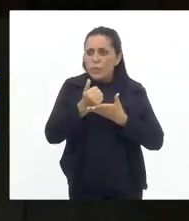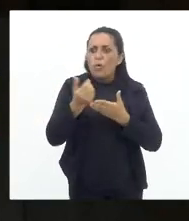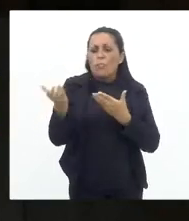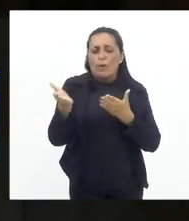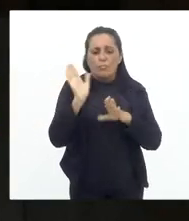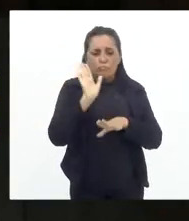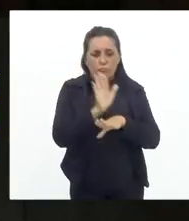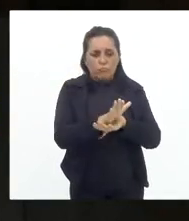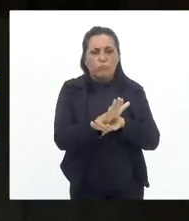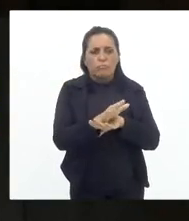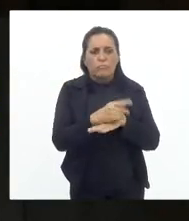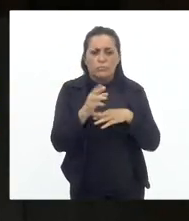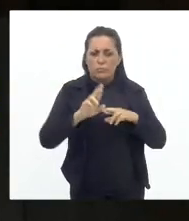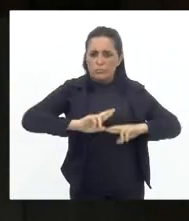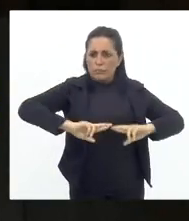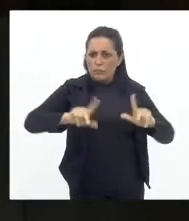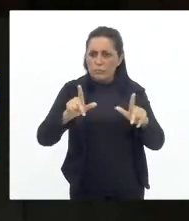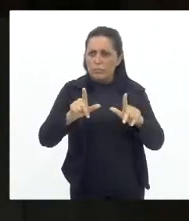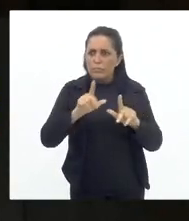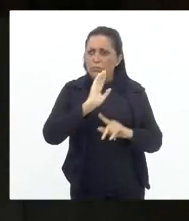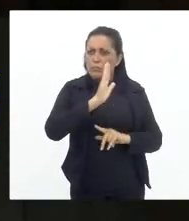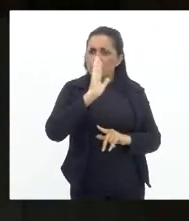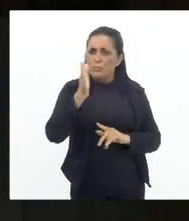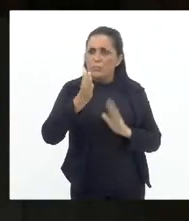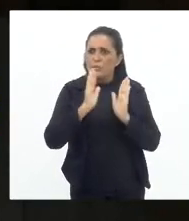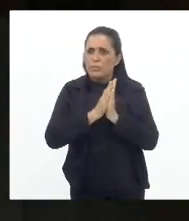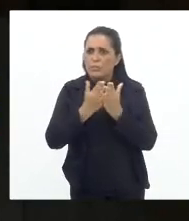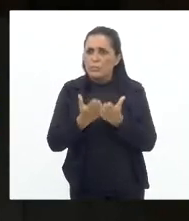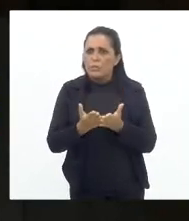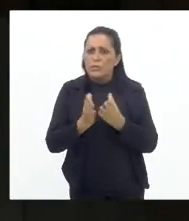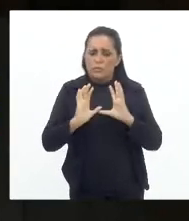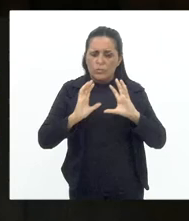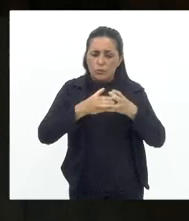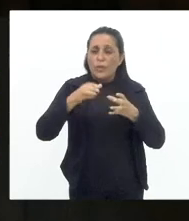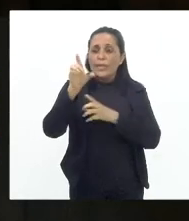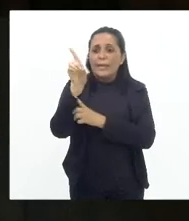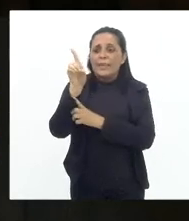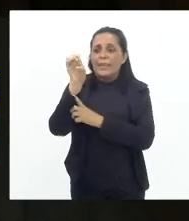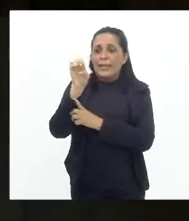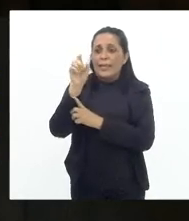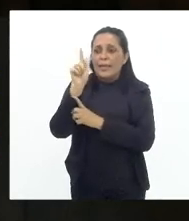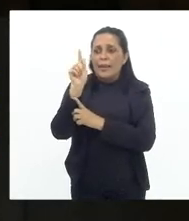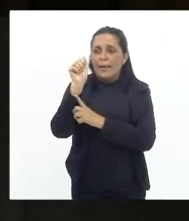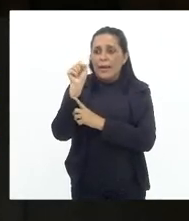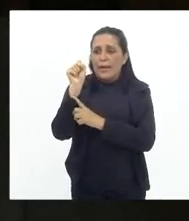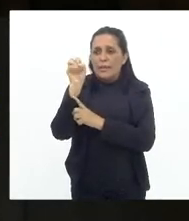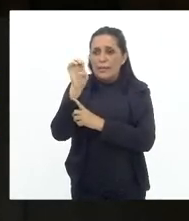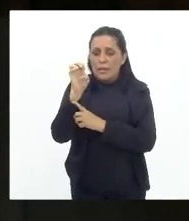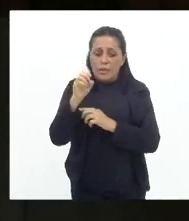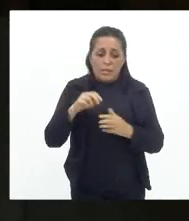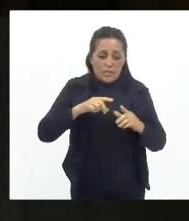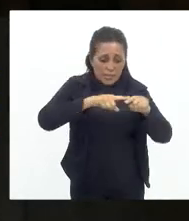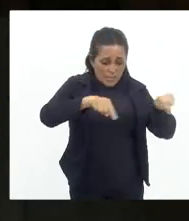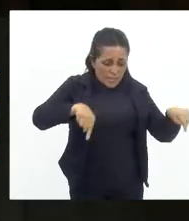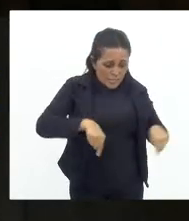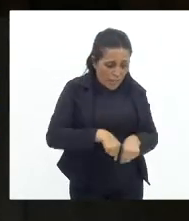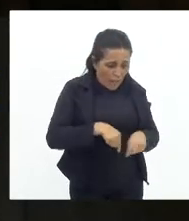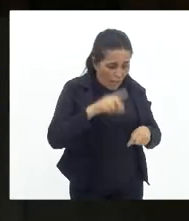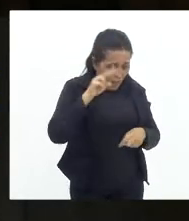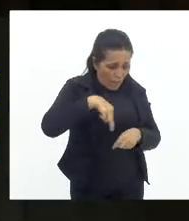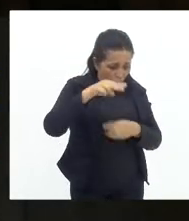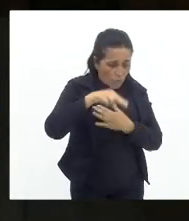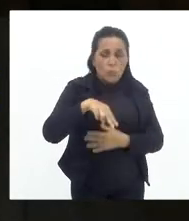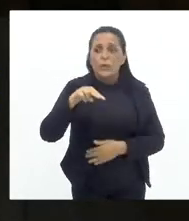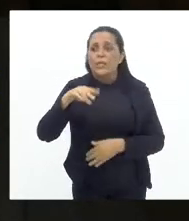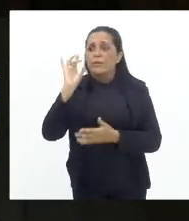diferenciação entre as bibliotecas do sistema de gás e da gaze Sala de Leitura é que podem acessar a diretora